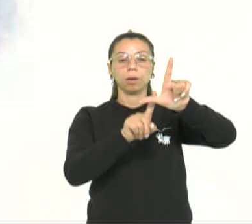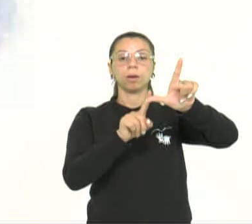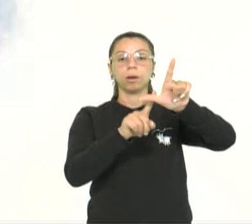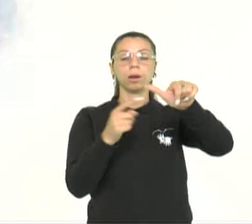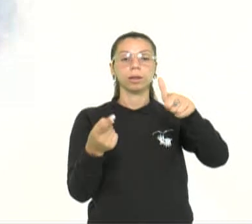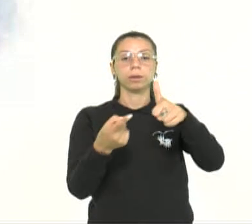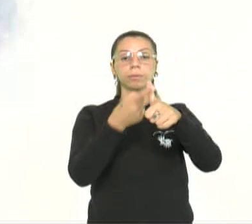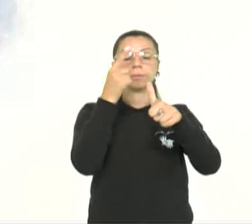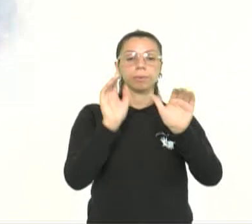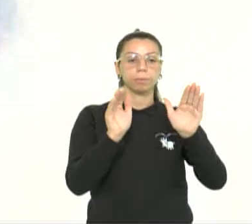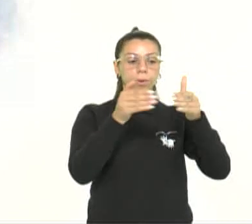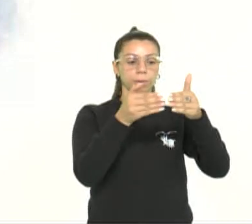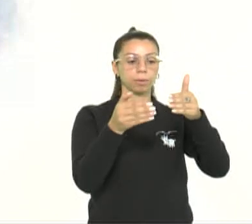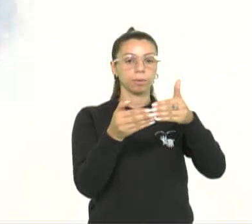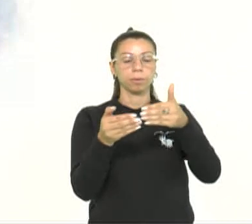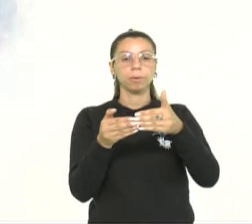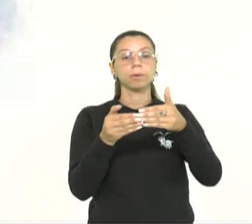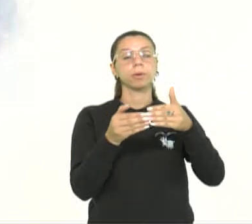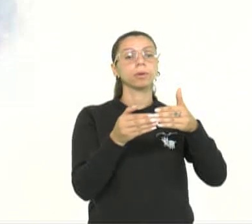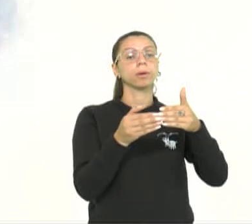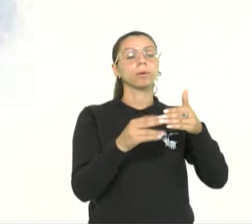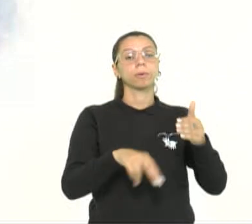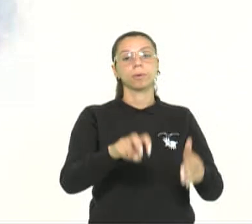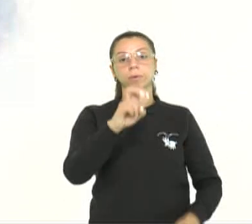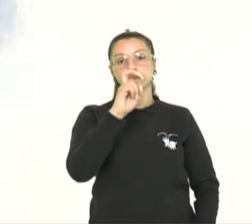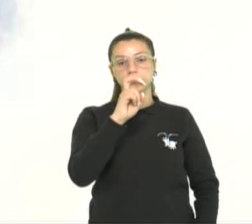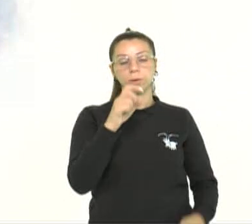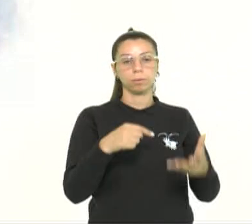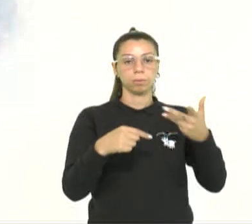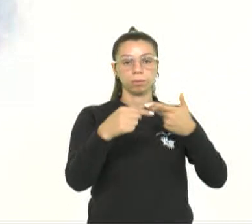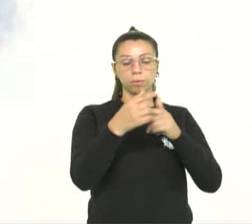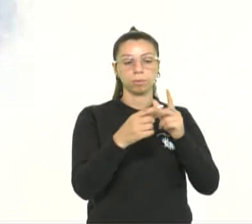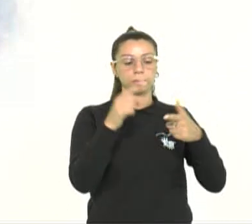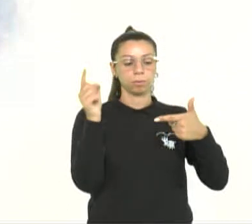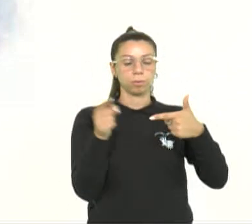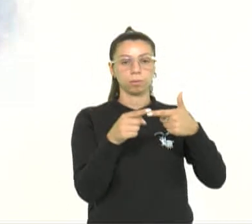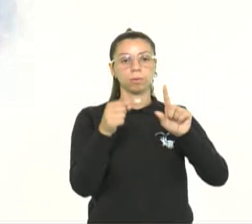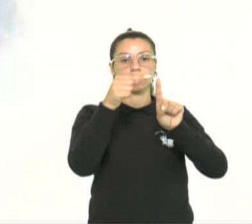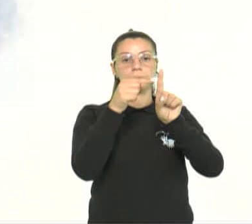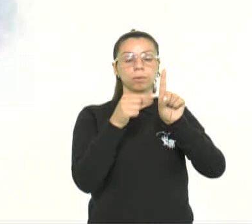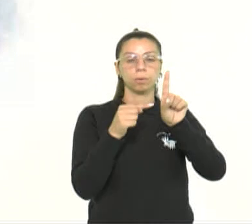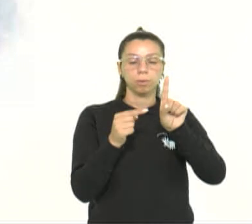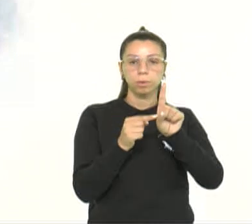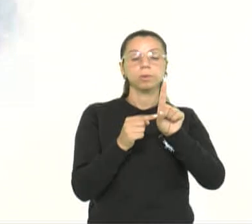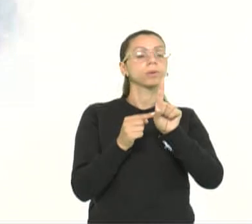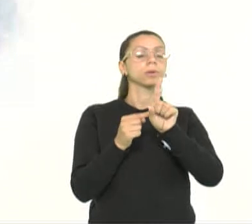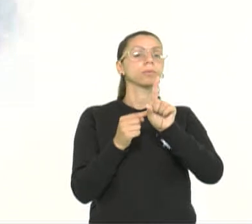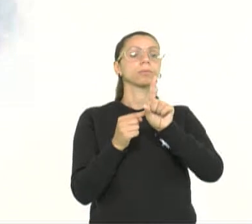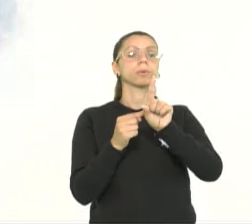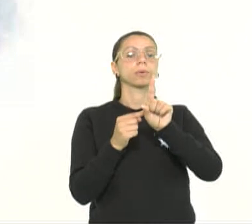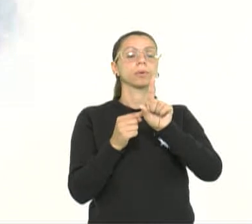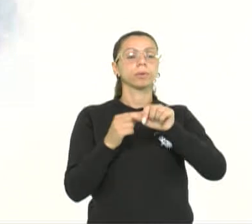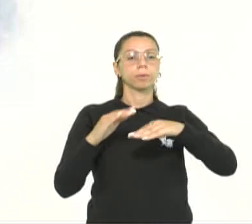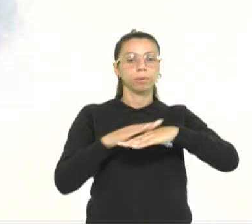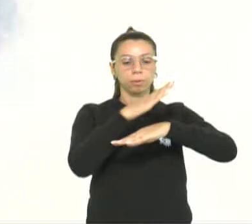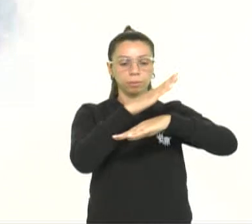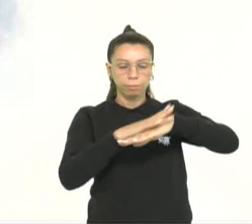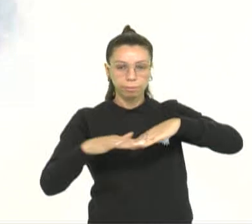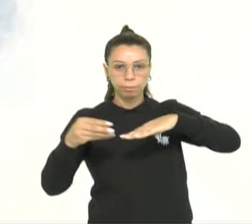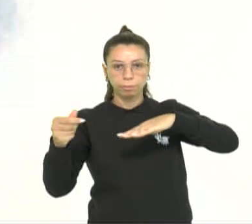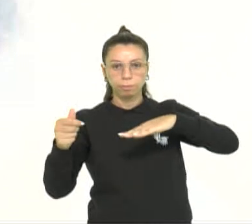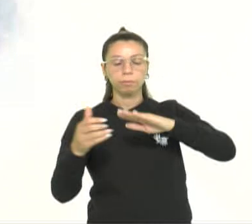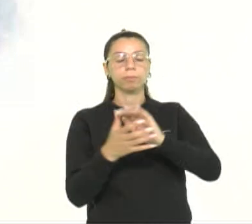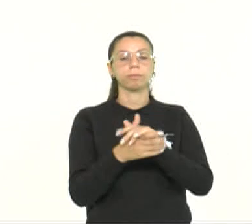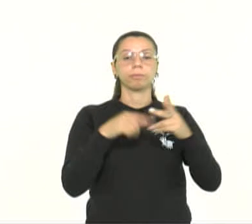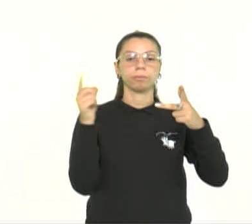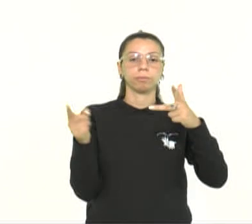em 5 grupos climáticos principais. Segunda letra indica o tipo da precipitação e a terceira letra